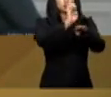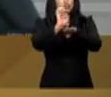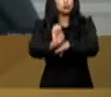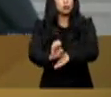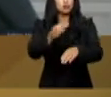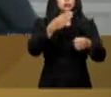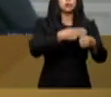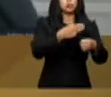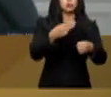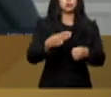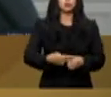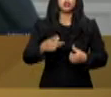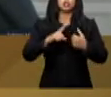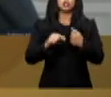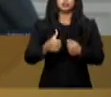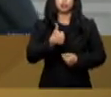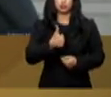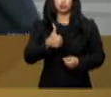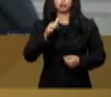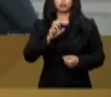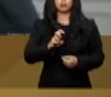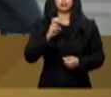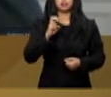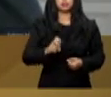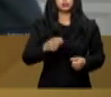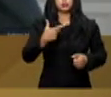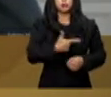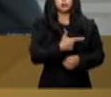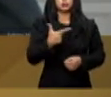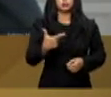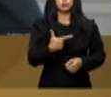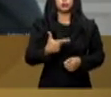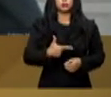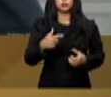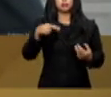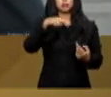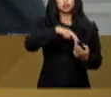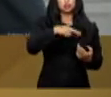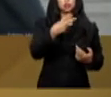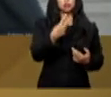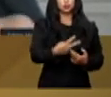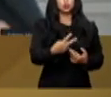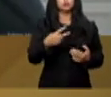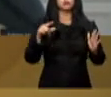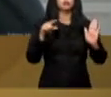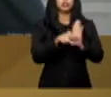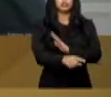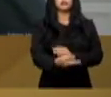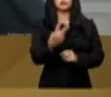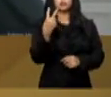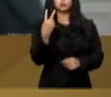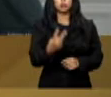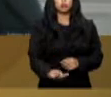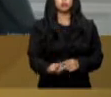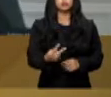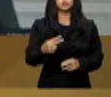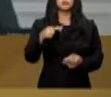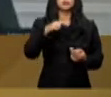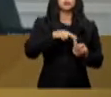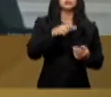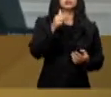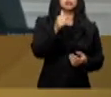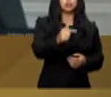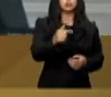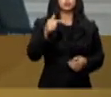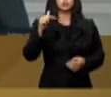artigo 155.2, inciso 2º, também parágrafo 2º, incisos 7º e 8º, para